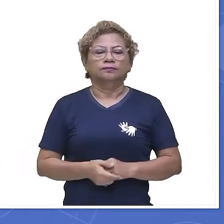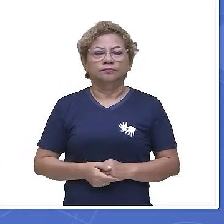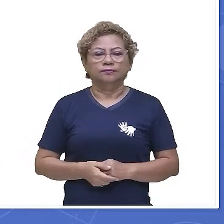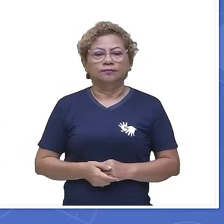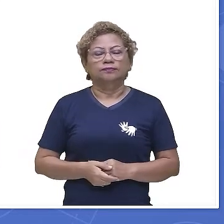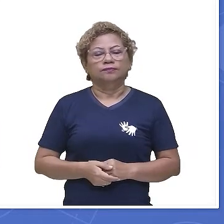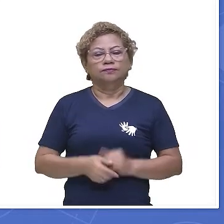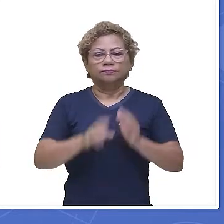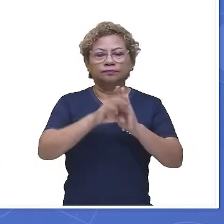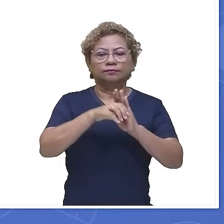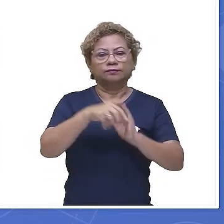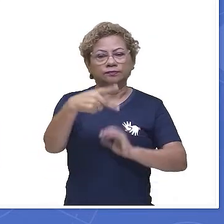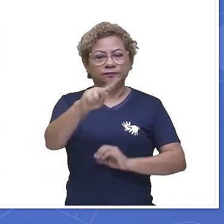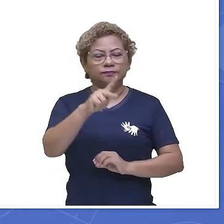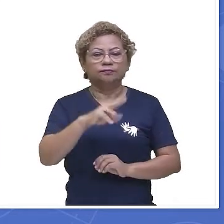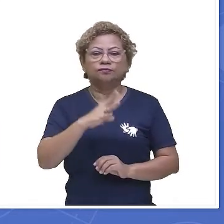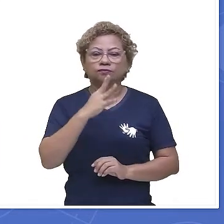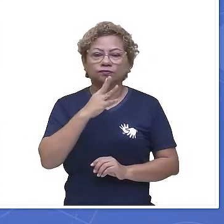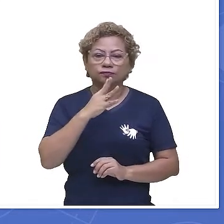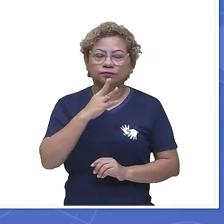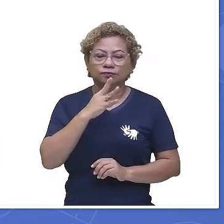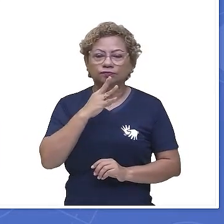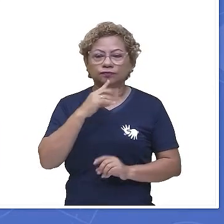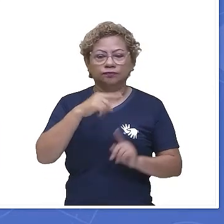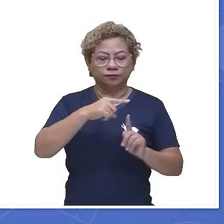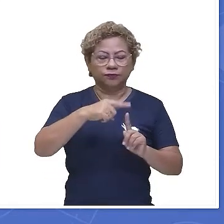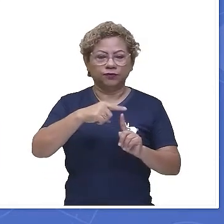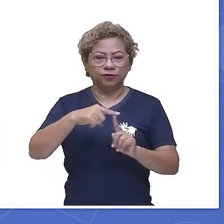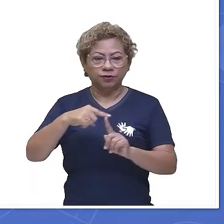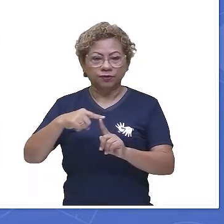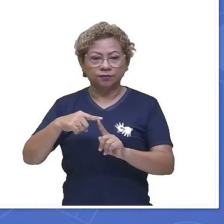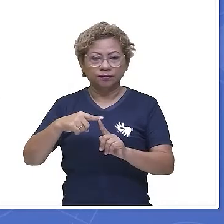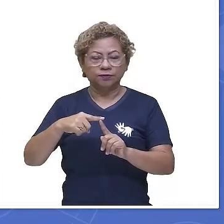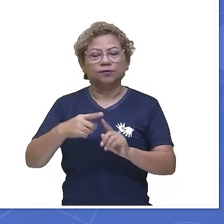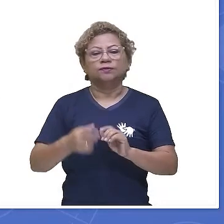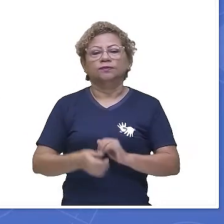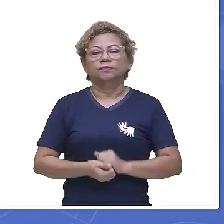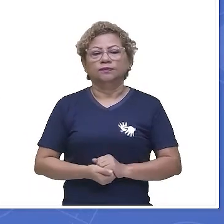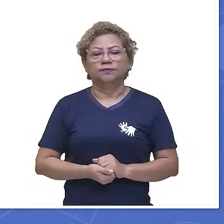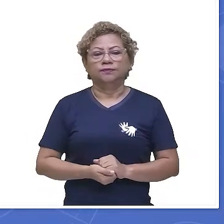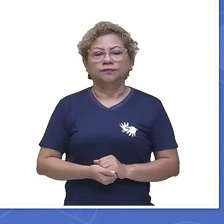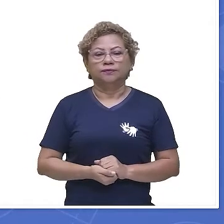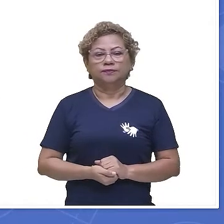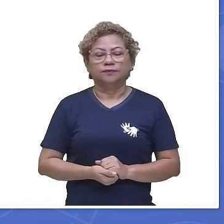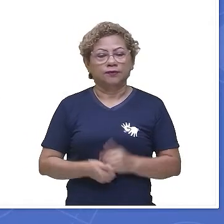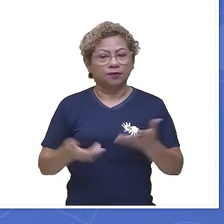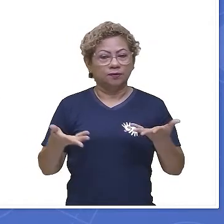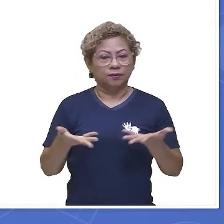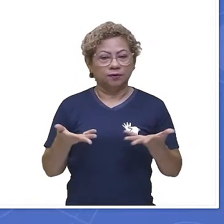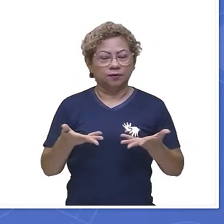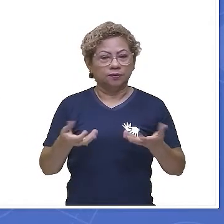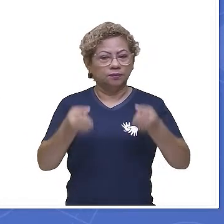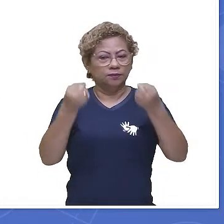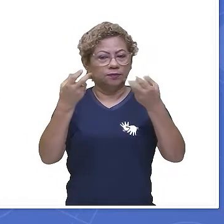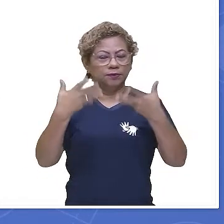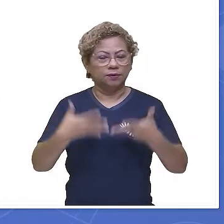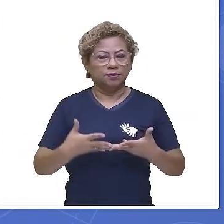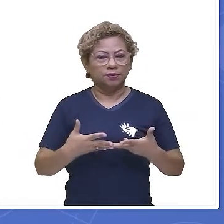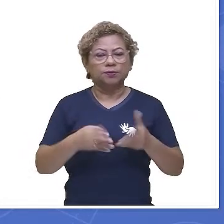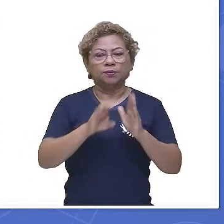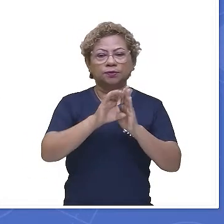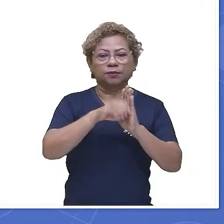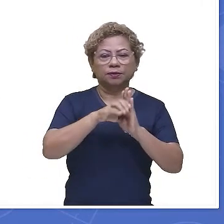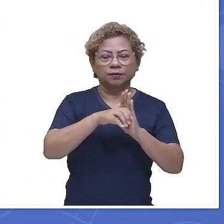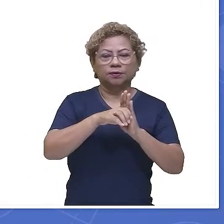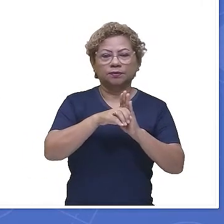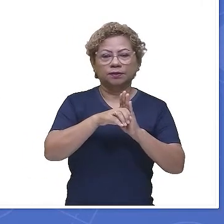uma introdução aí, né, falando sobre os tipos e as partes da física. Agora nós vamos falar de um conceito físico